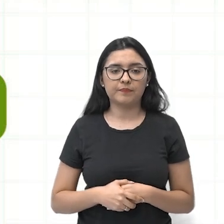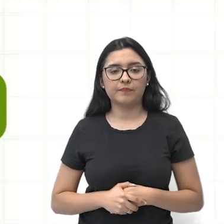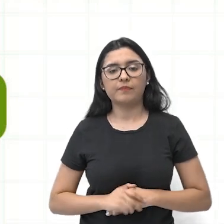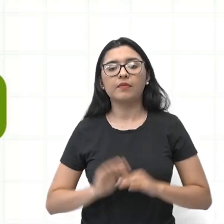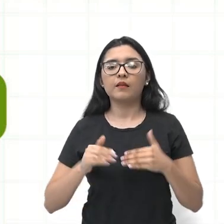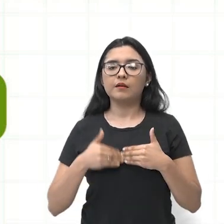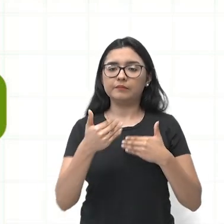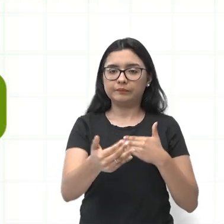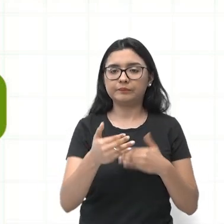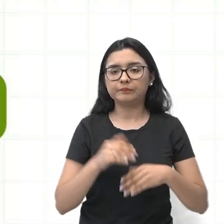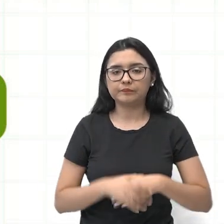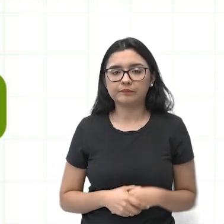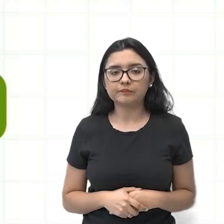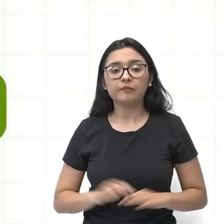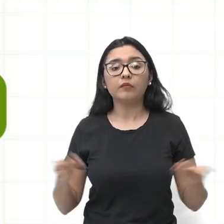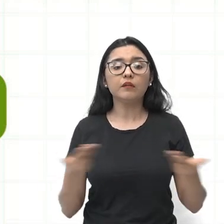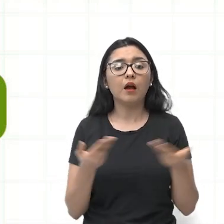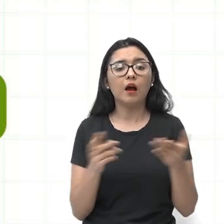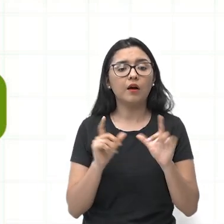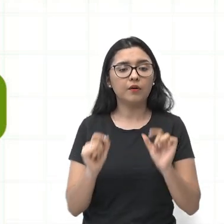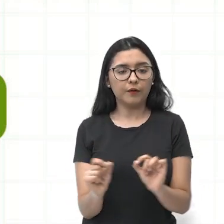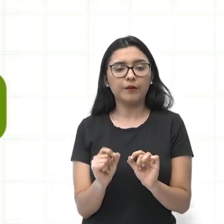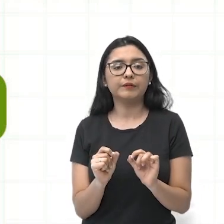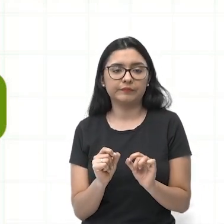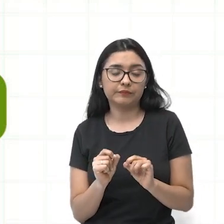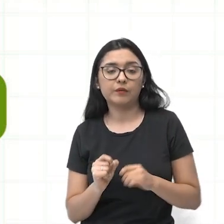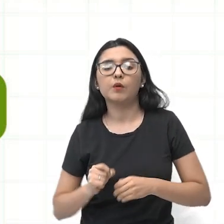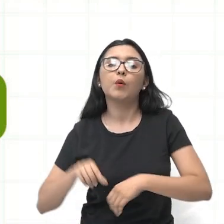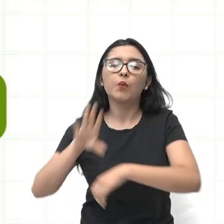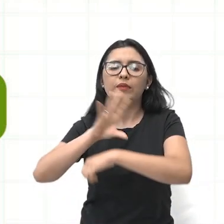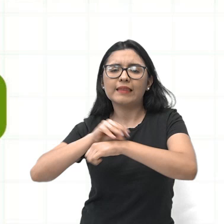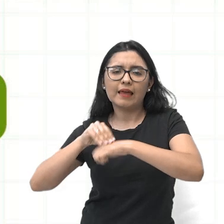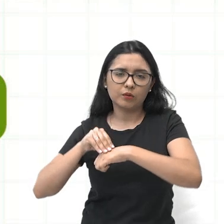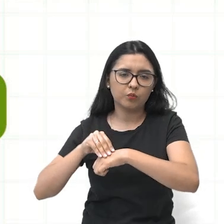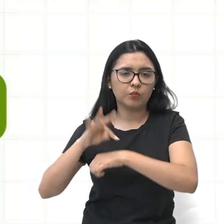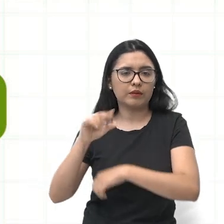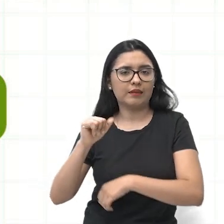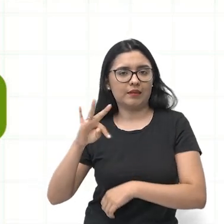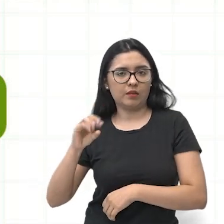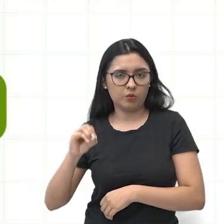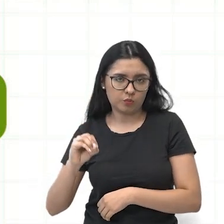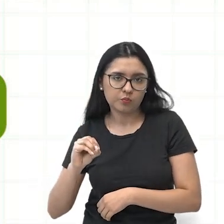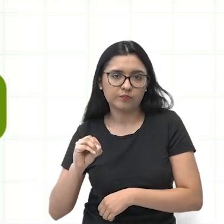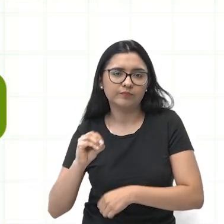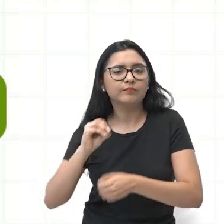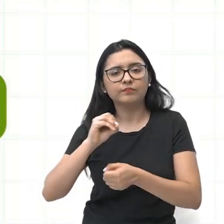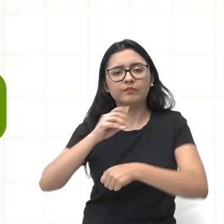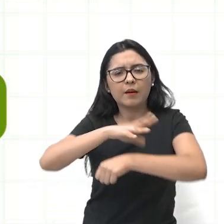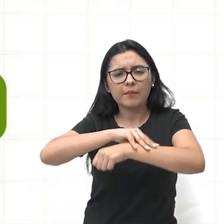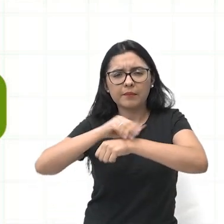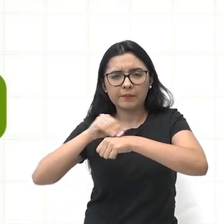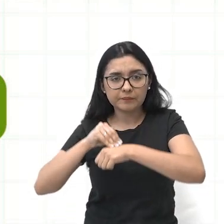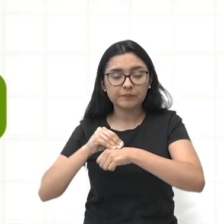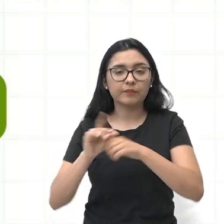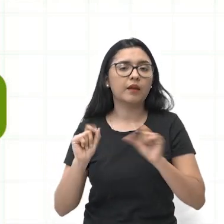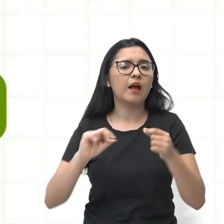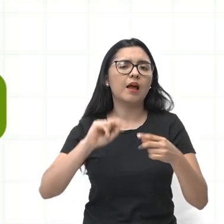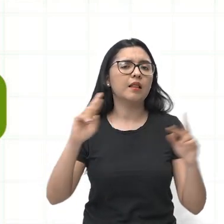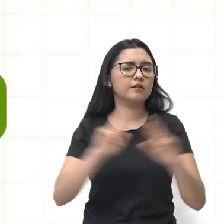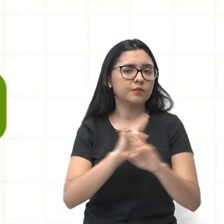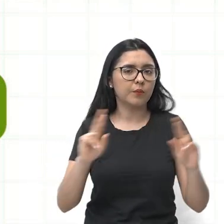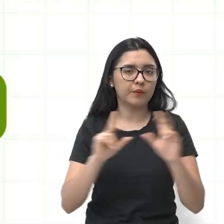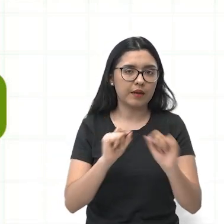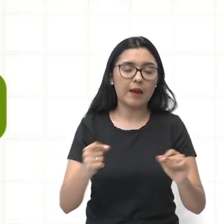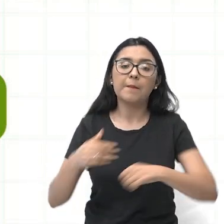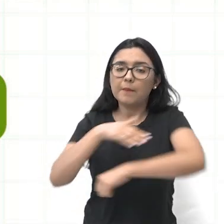Vamos dar continuidade. E agora nós passamos para o tato. O tato, né, ele está relacionado ao quê?